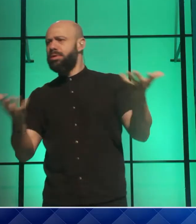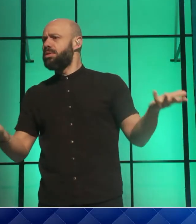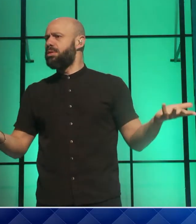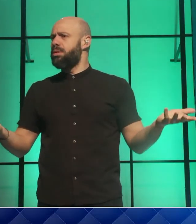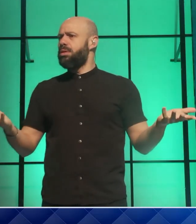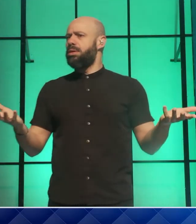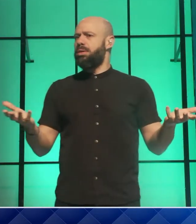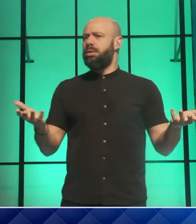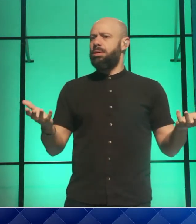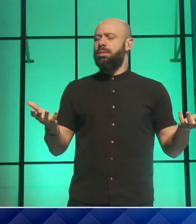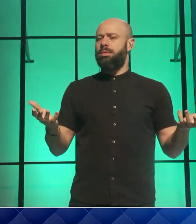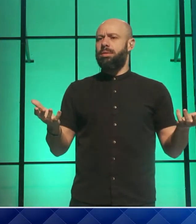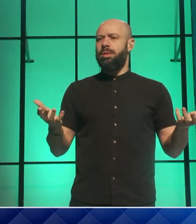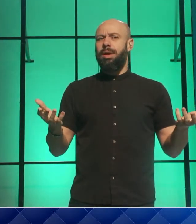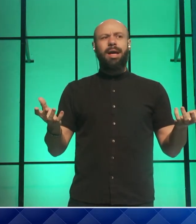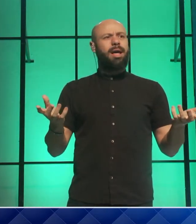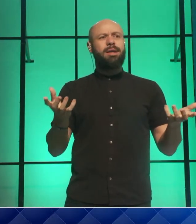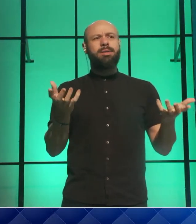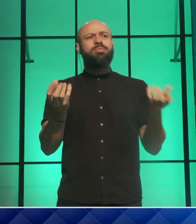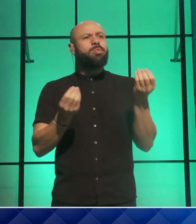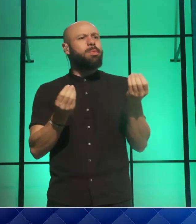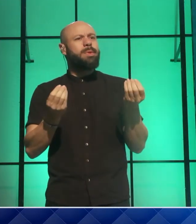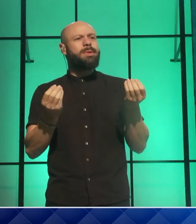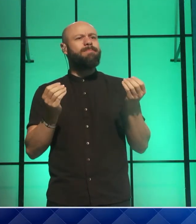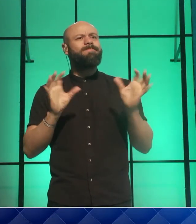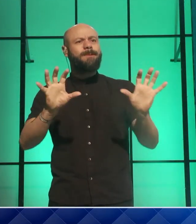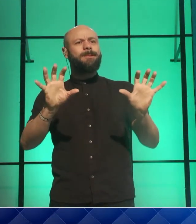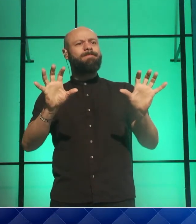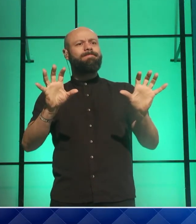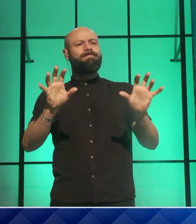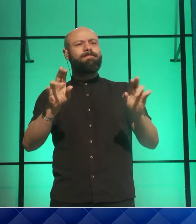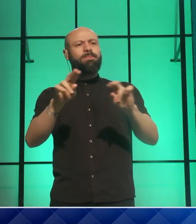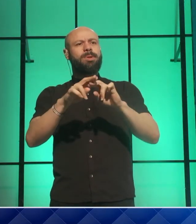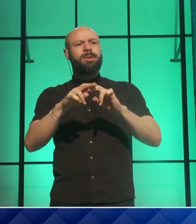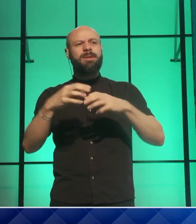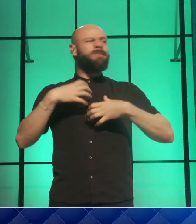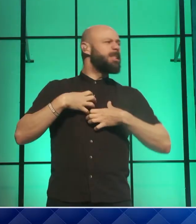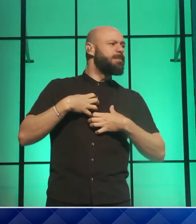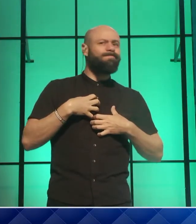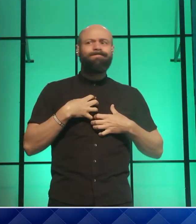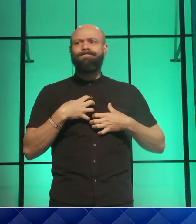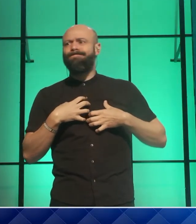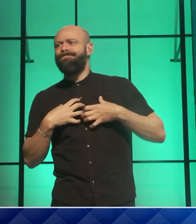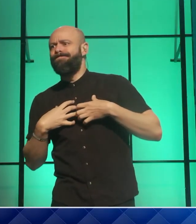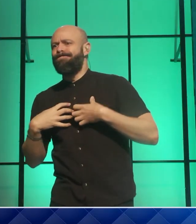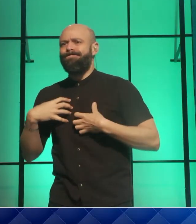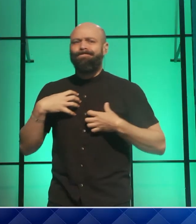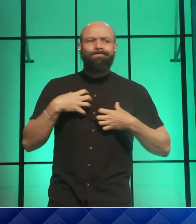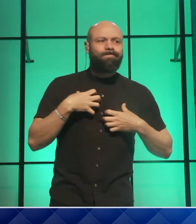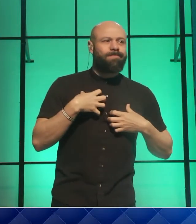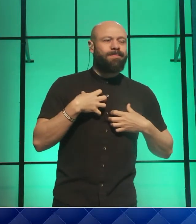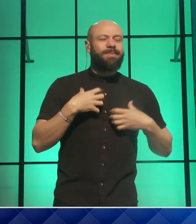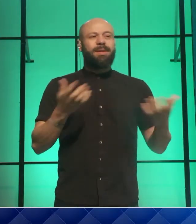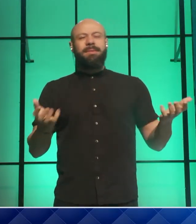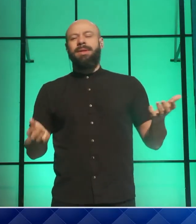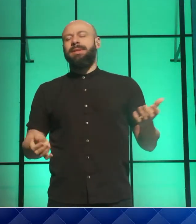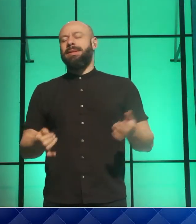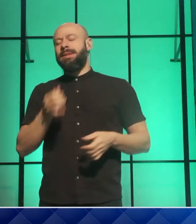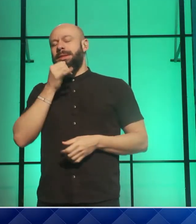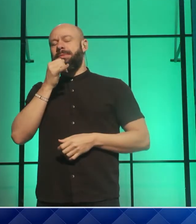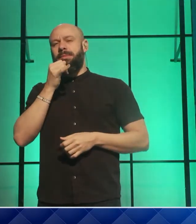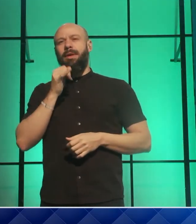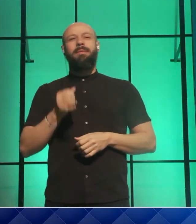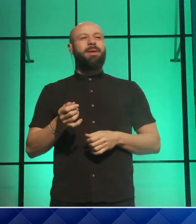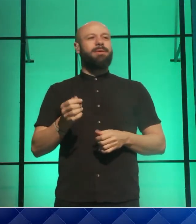isso é tão inquietante. Isso é tão incerto. Você ouve coisas falando a respeito de que rumo as coisas